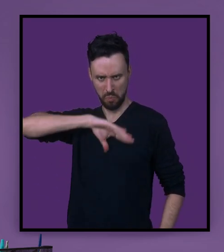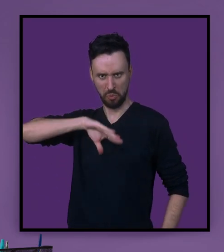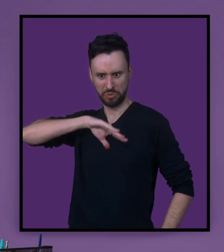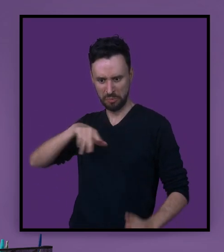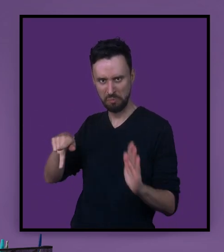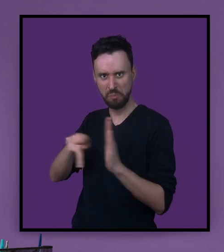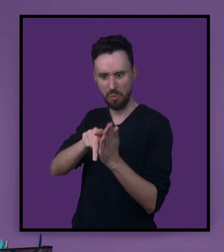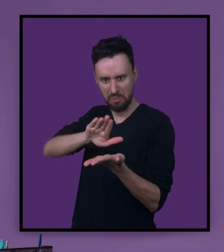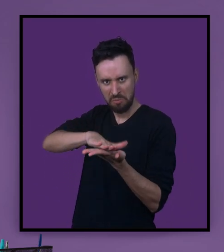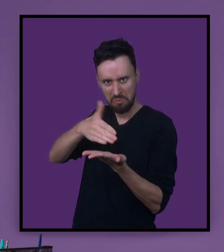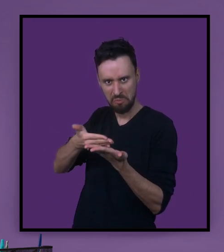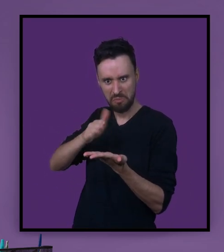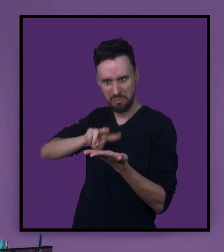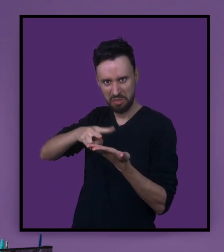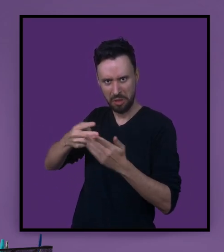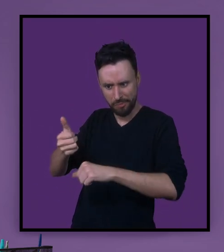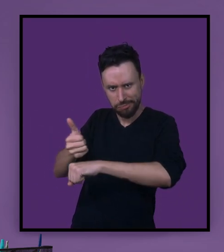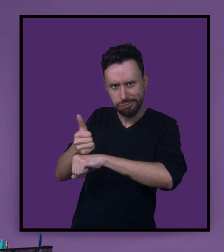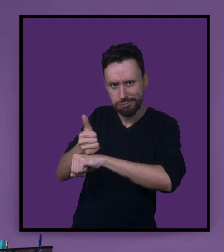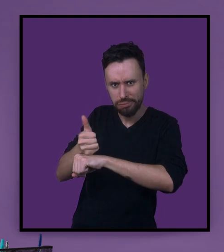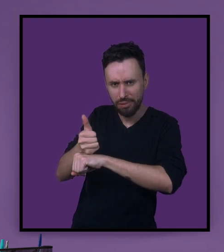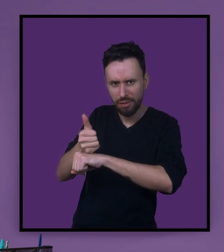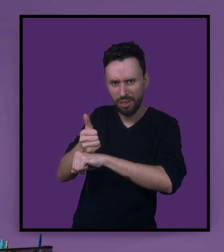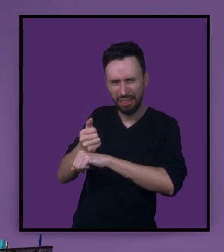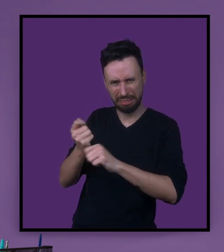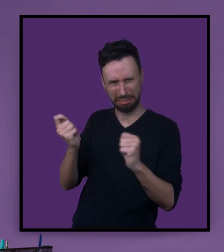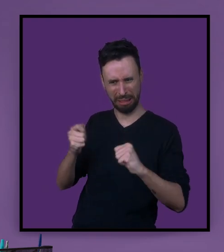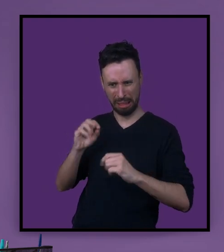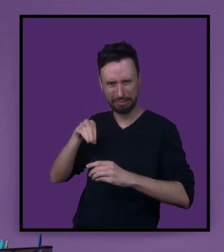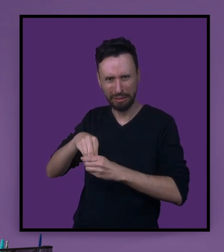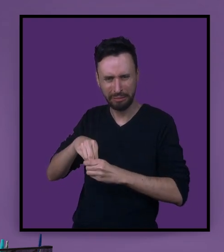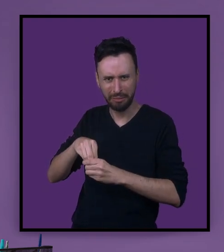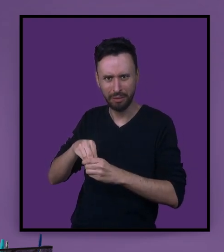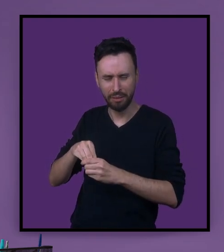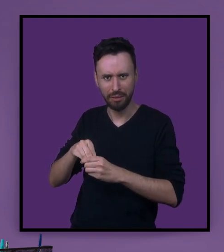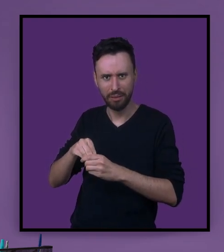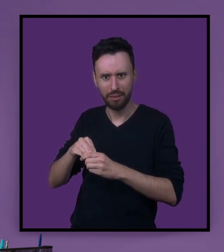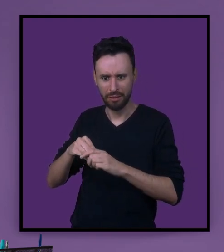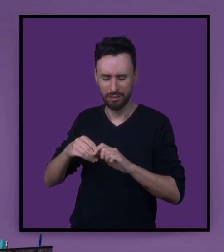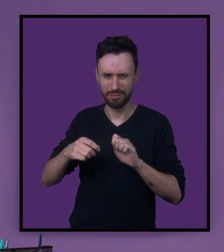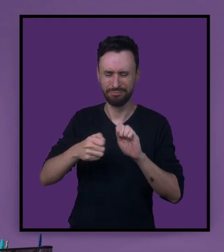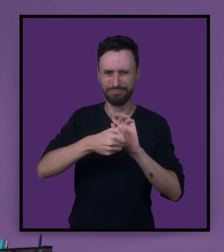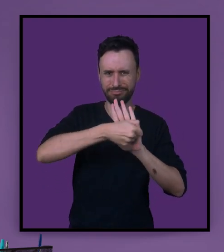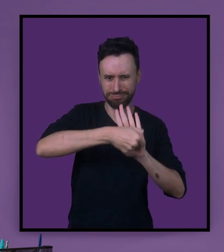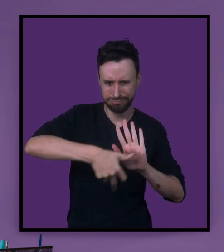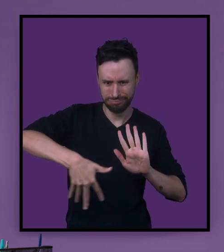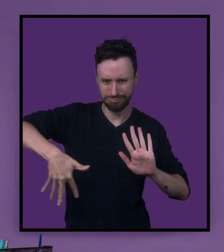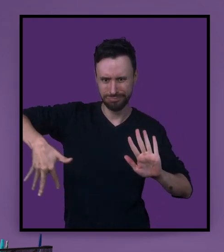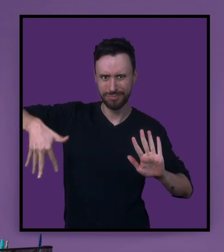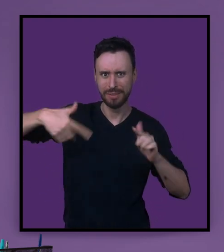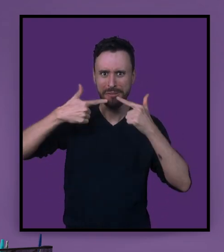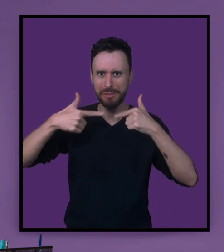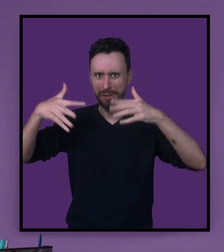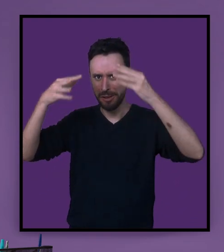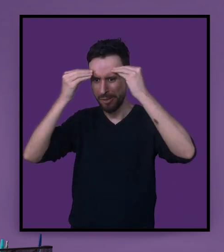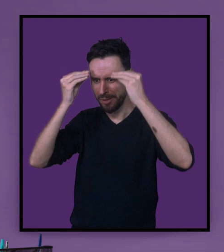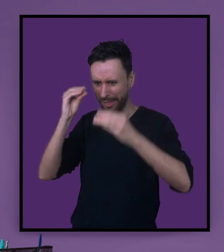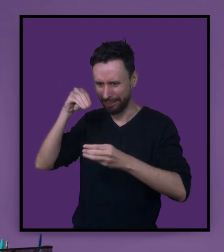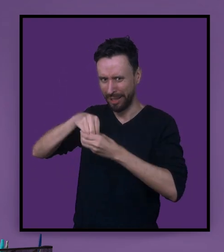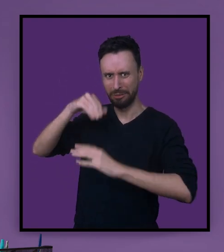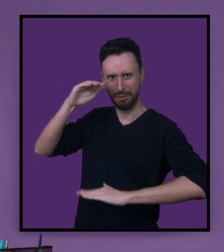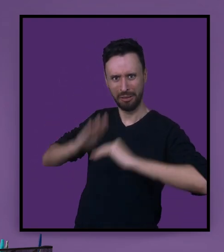Português para TILSP. É possível? Figuras de linguagem para